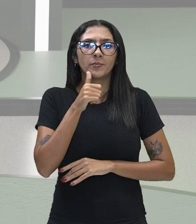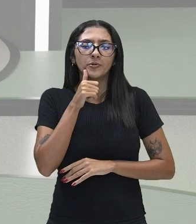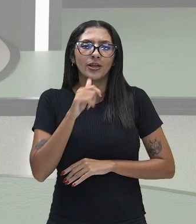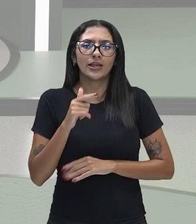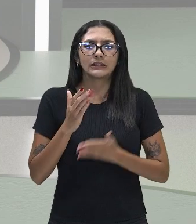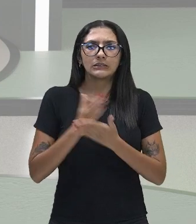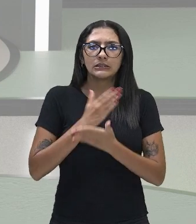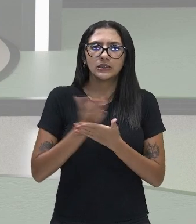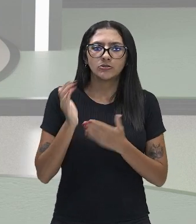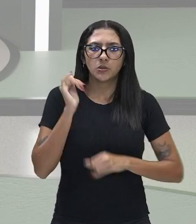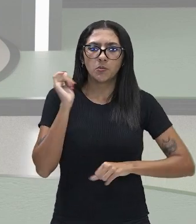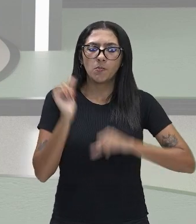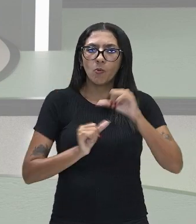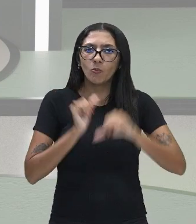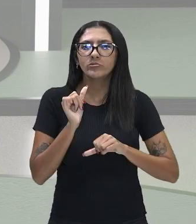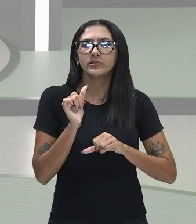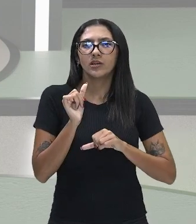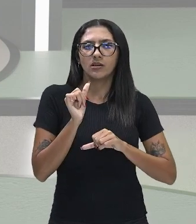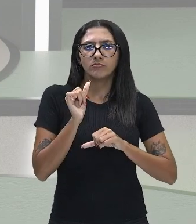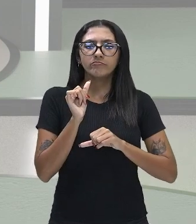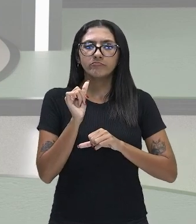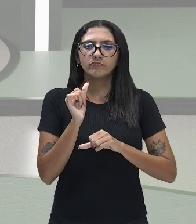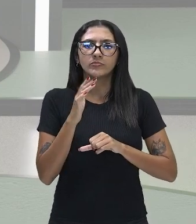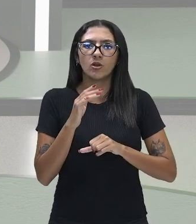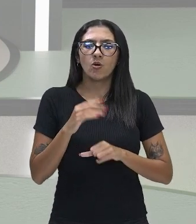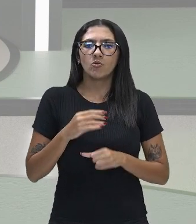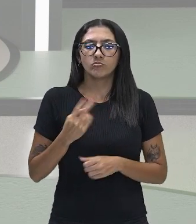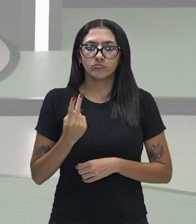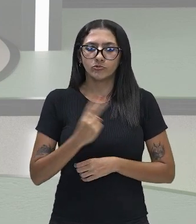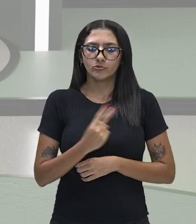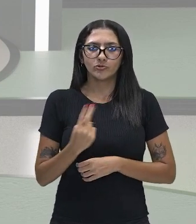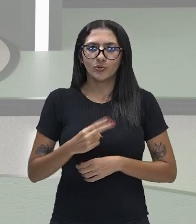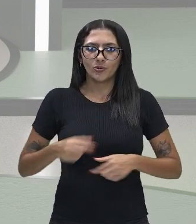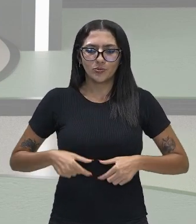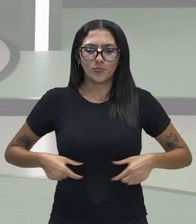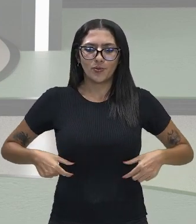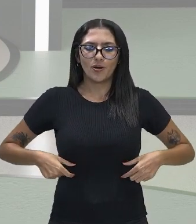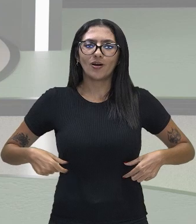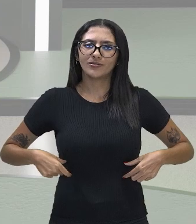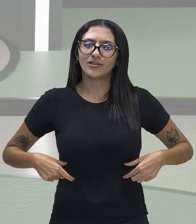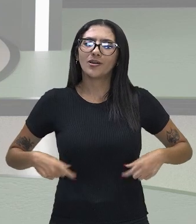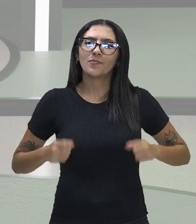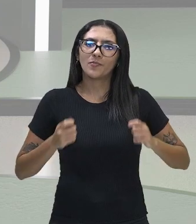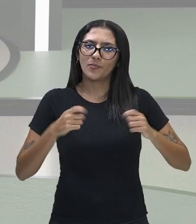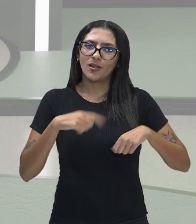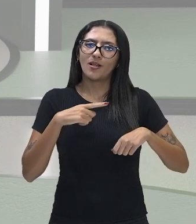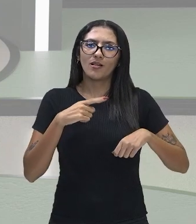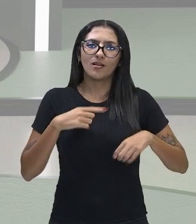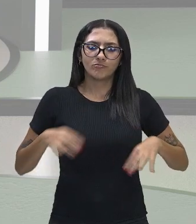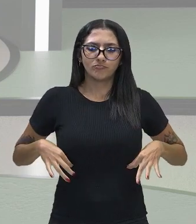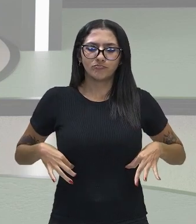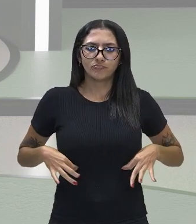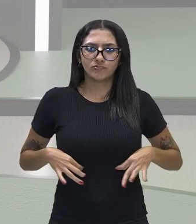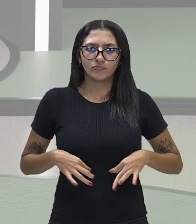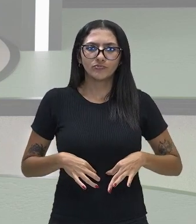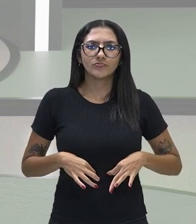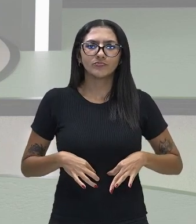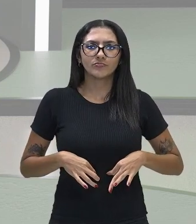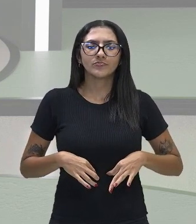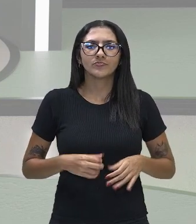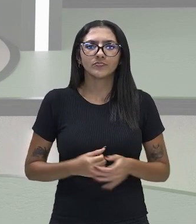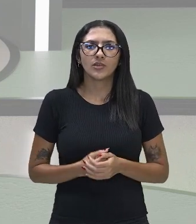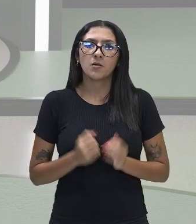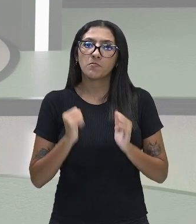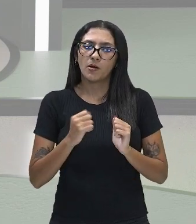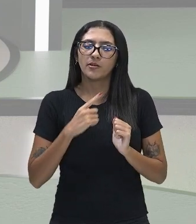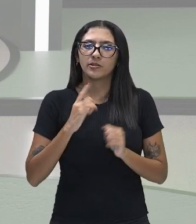algum tipo de alteração, os 2 ovários vão liberar. Então, você pode ter a